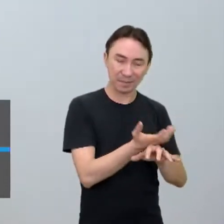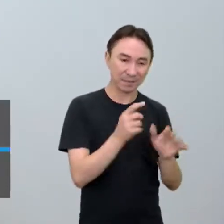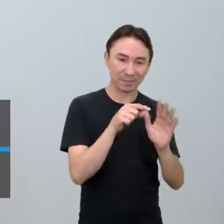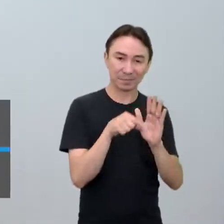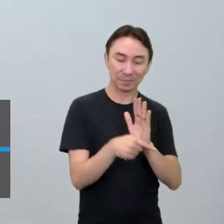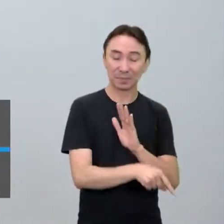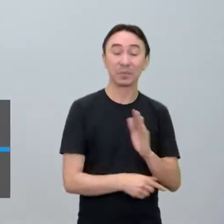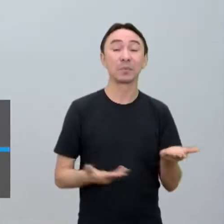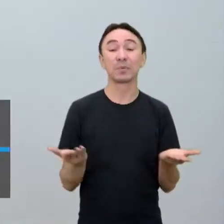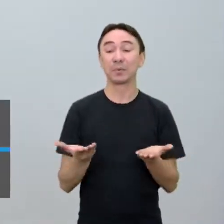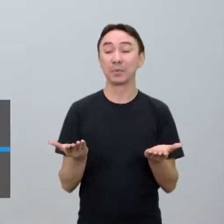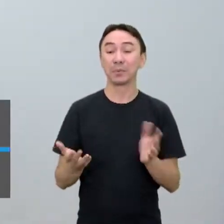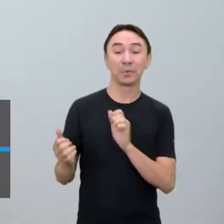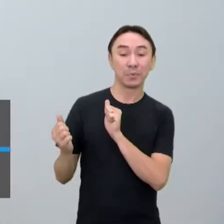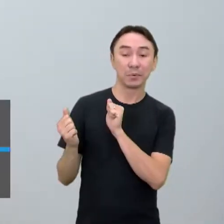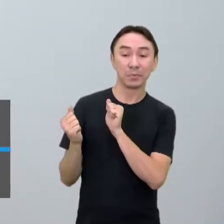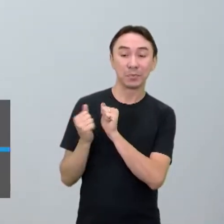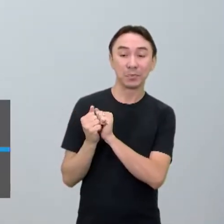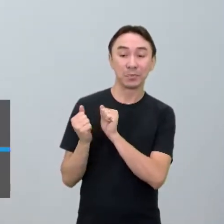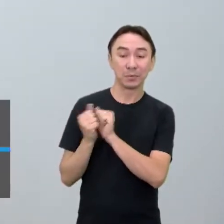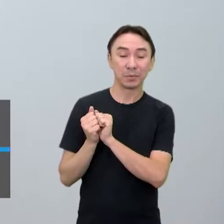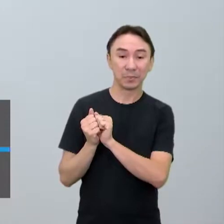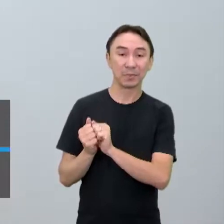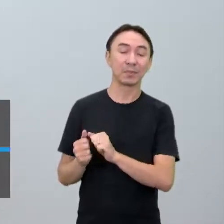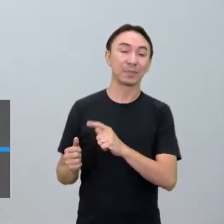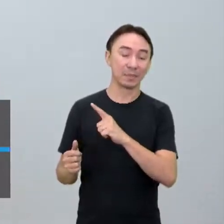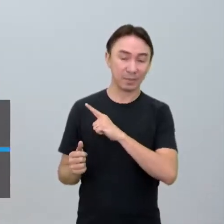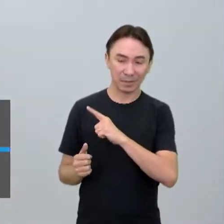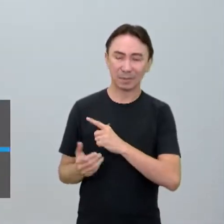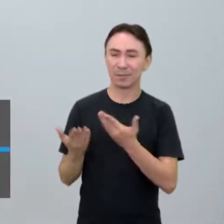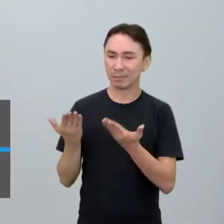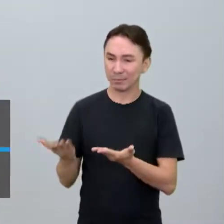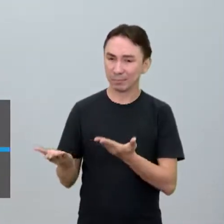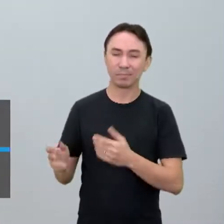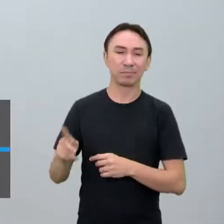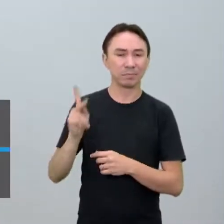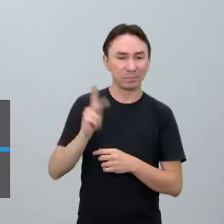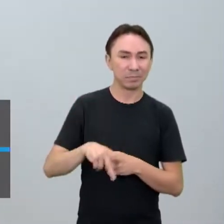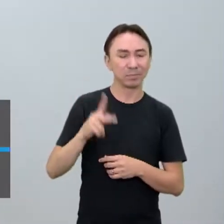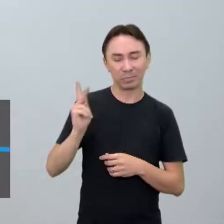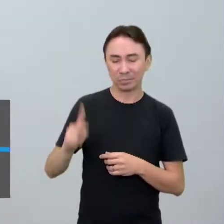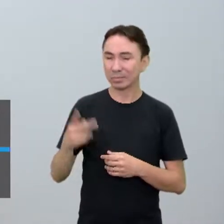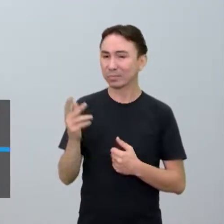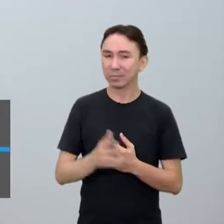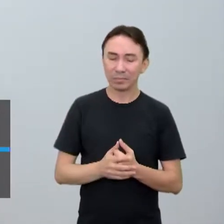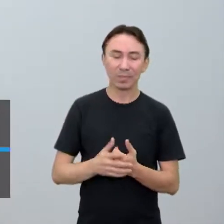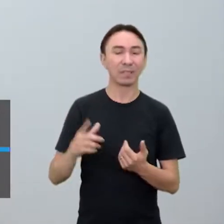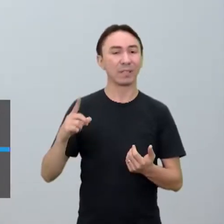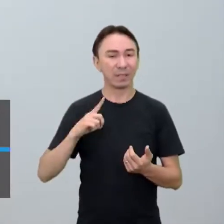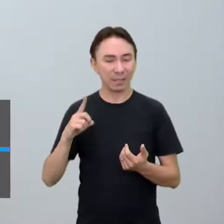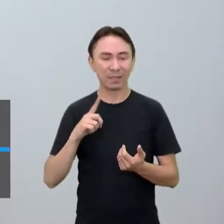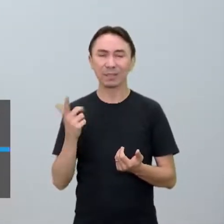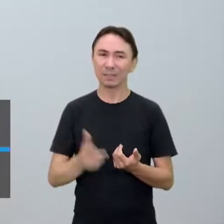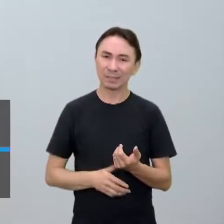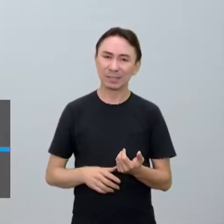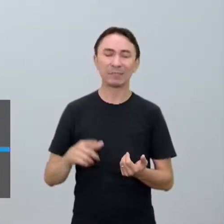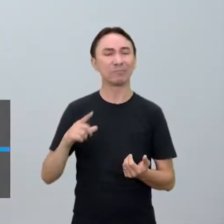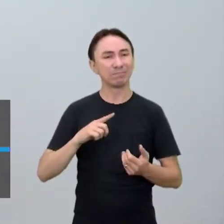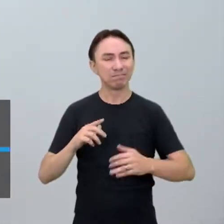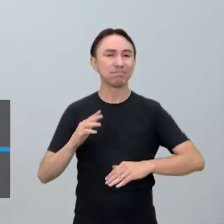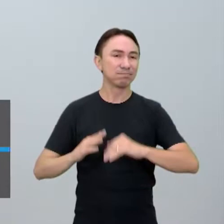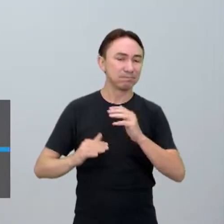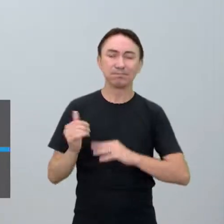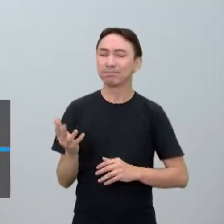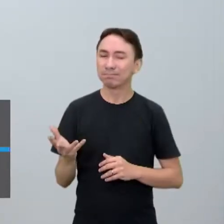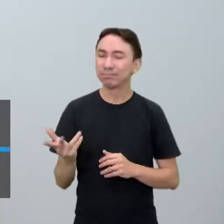a aula comigo, eu tenho a presença de uma professora super antenada, super articulada. A gente vai trabalhar